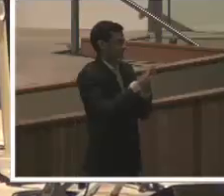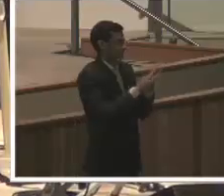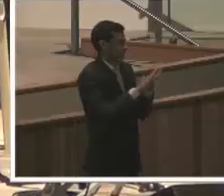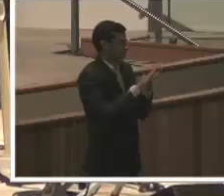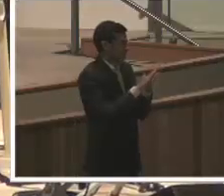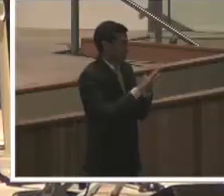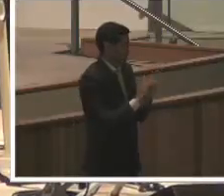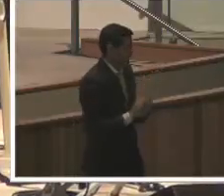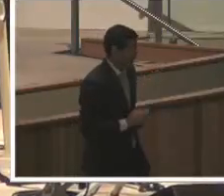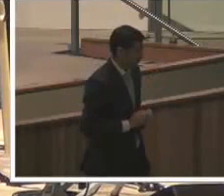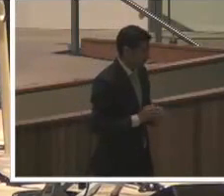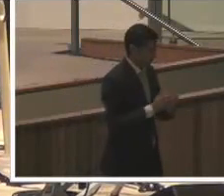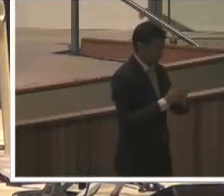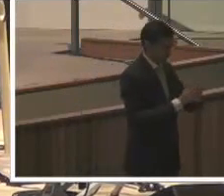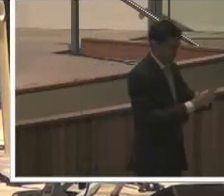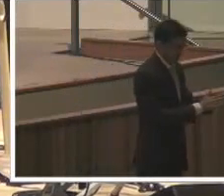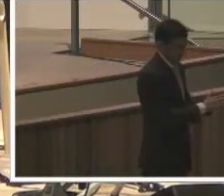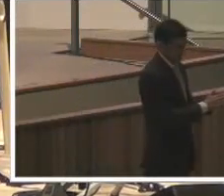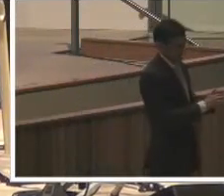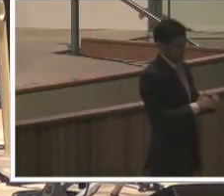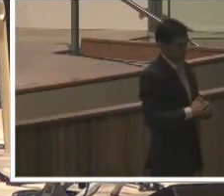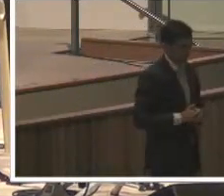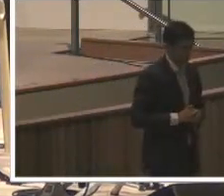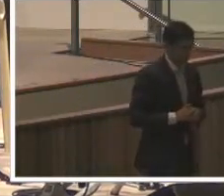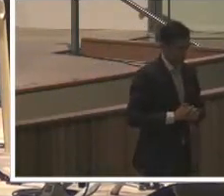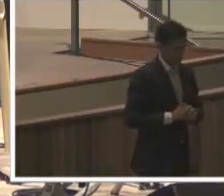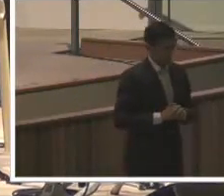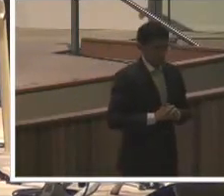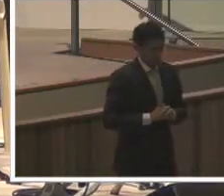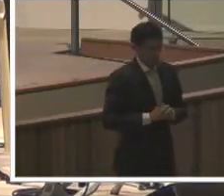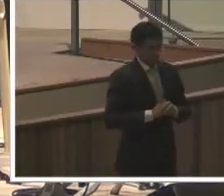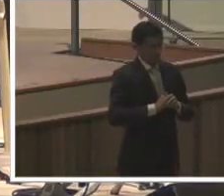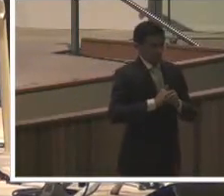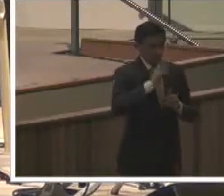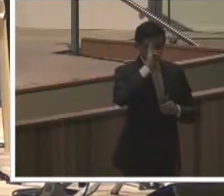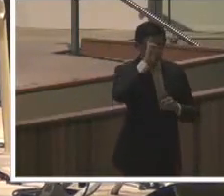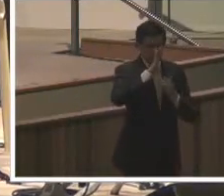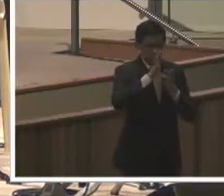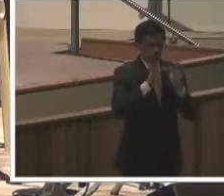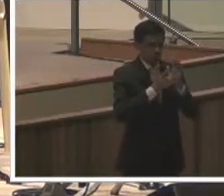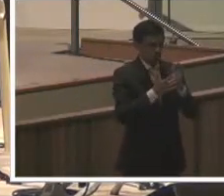arrepender. Querido Senhor Jesus, nós continuamos na Tua presença.